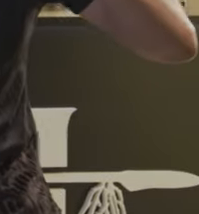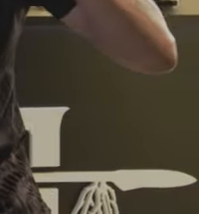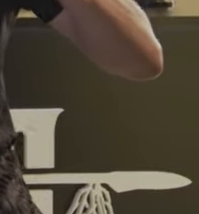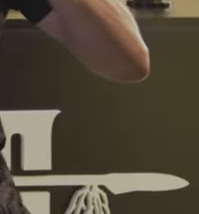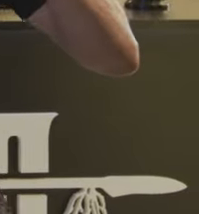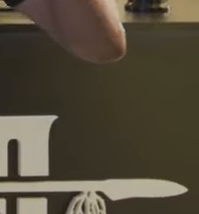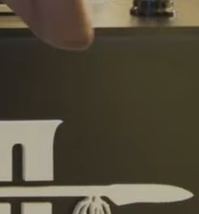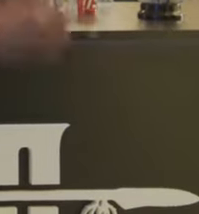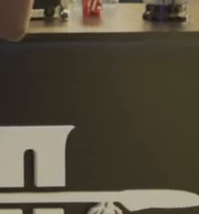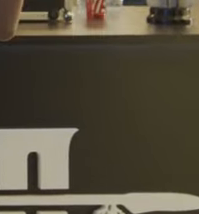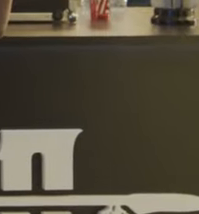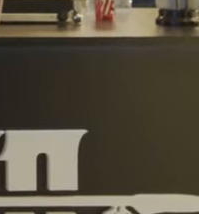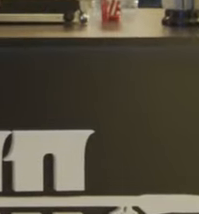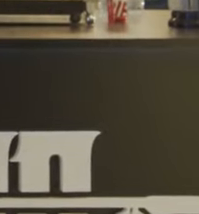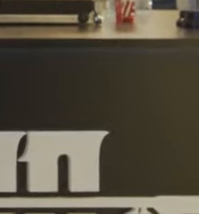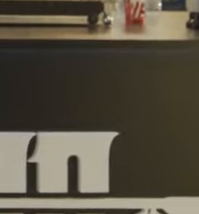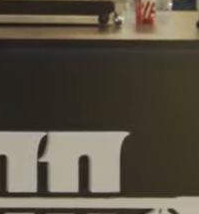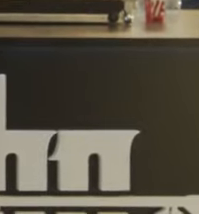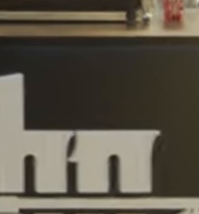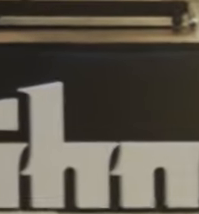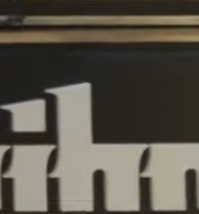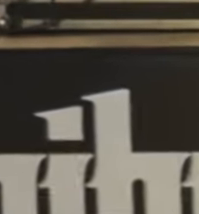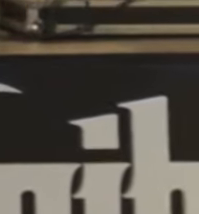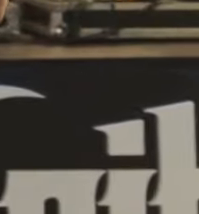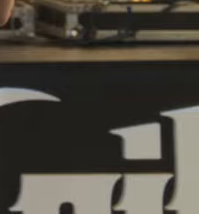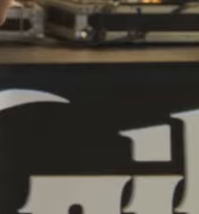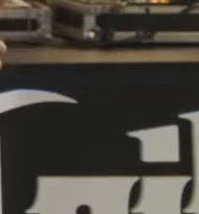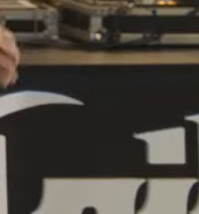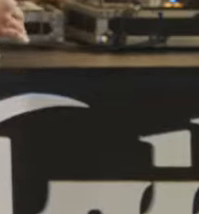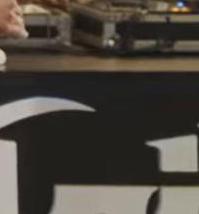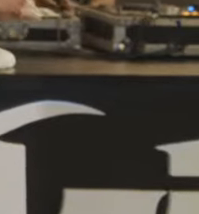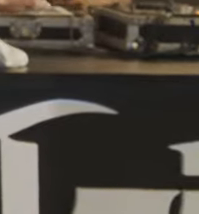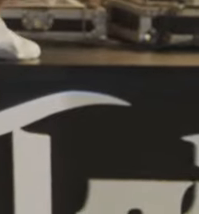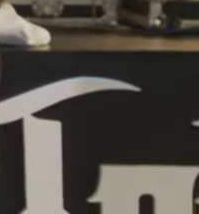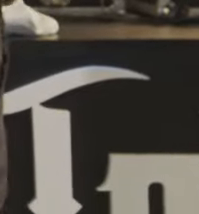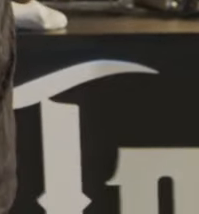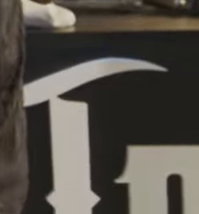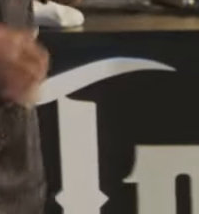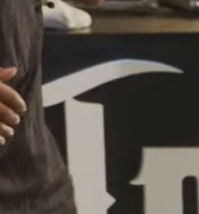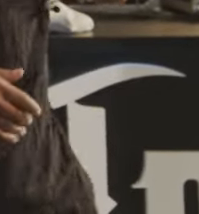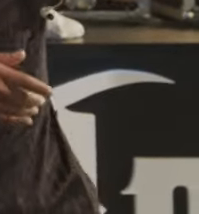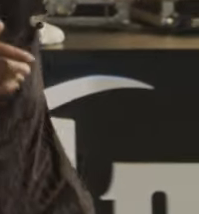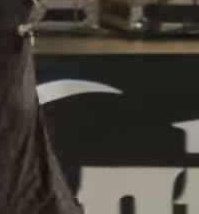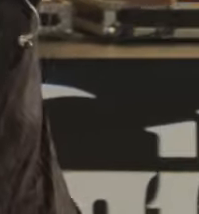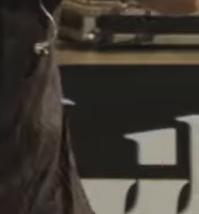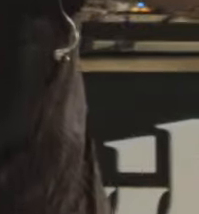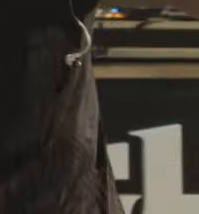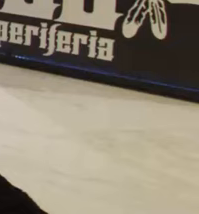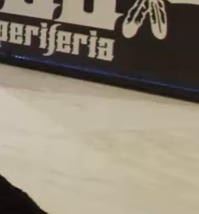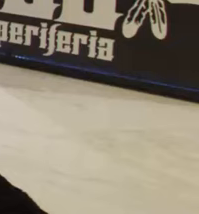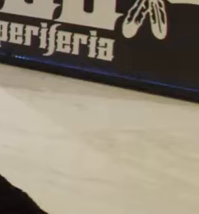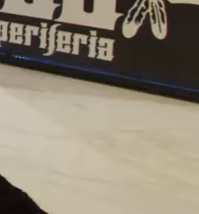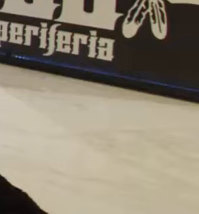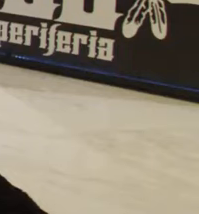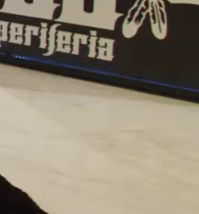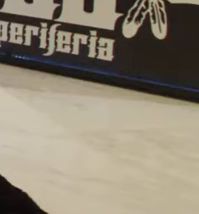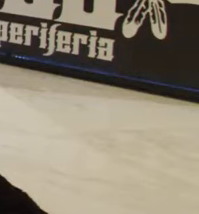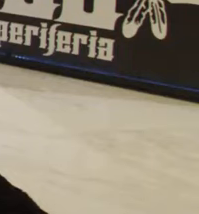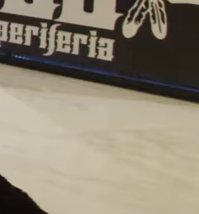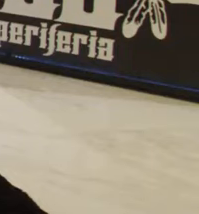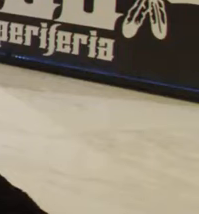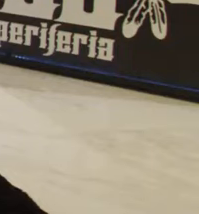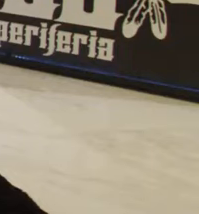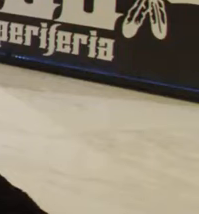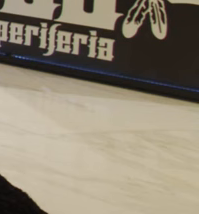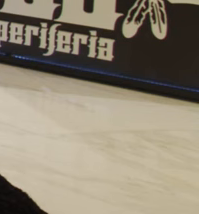realiza essa porra toda. De mim se pode esperar tudo menos isso que cê tá pensando agora em um resumo. É muito mais